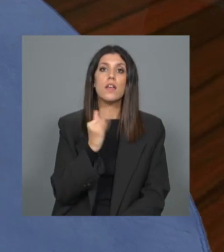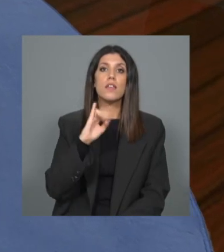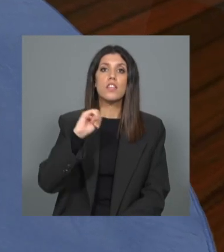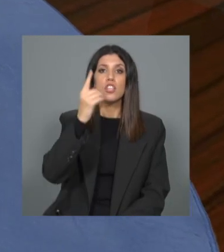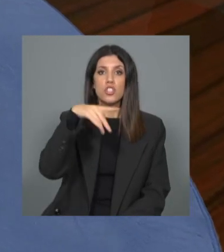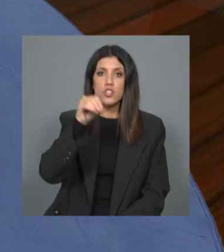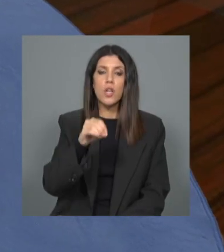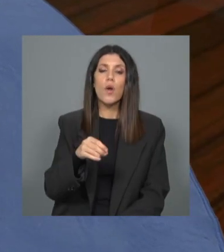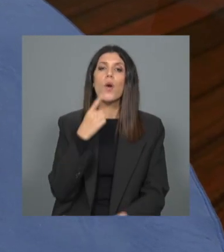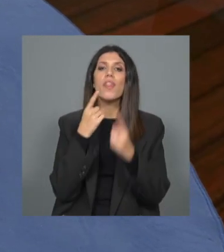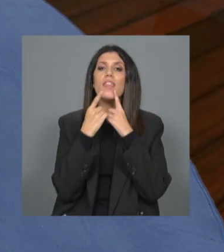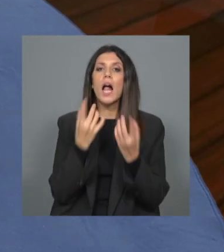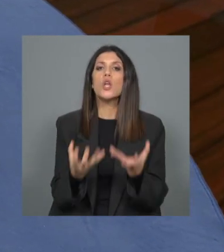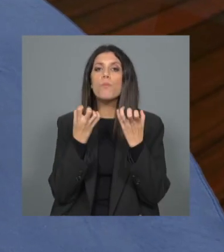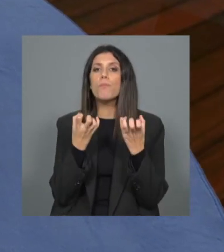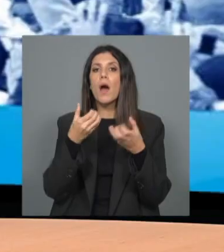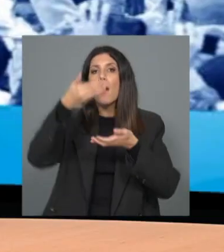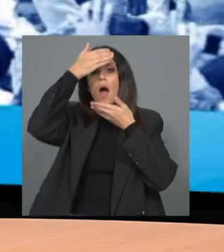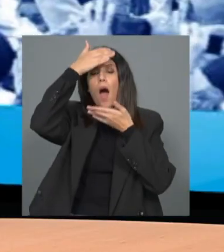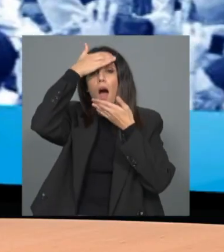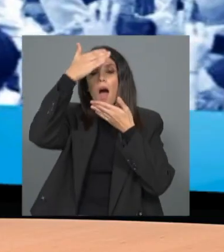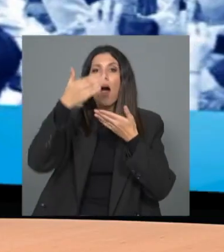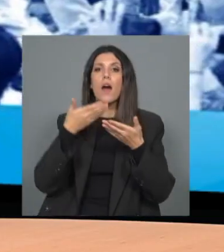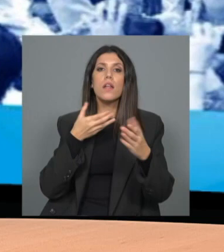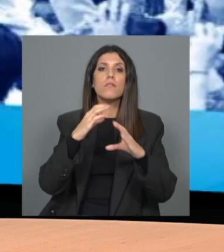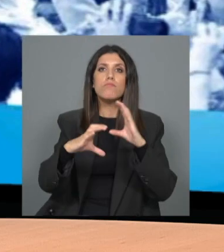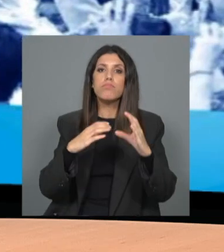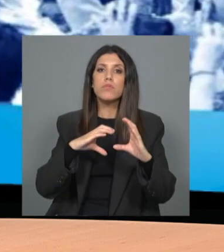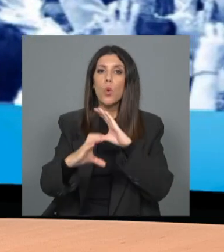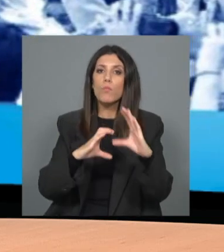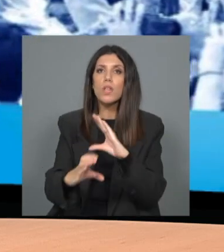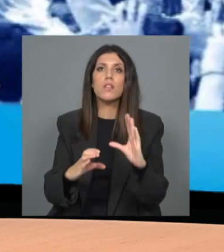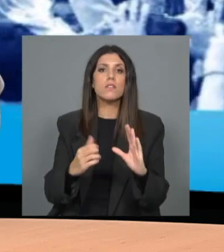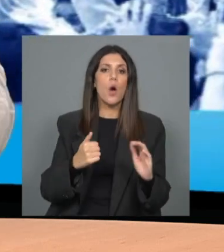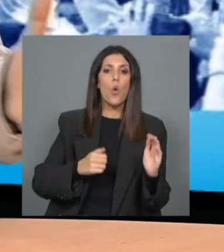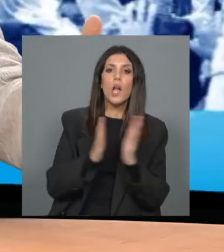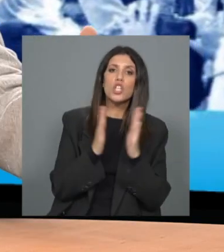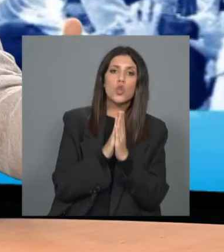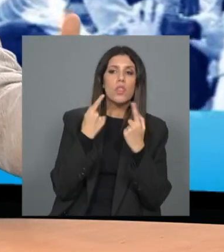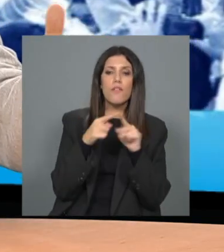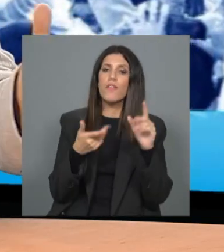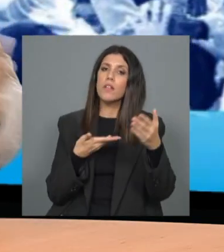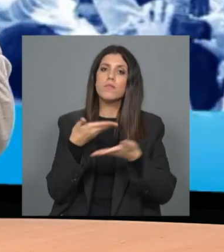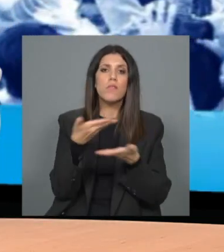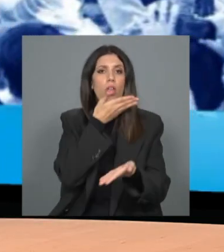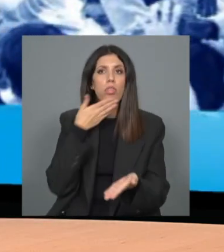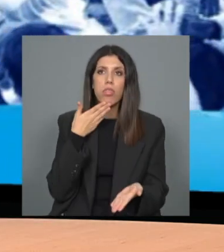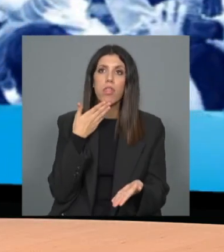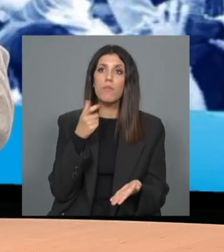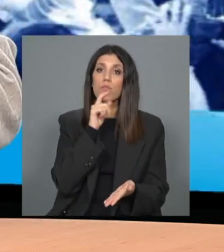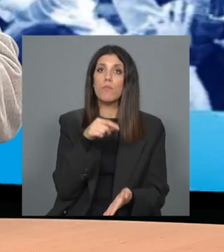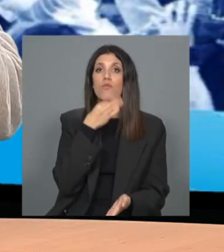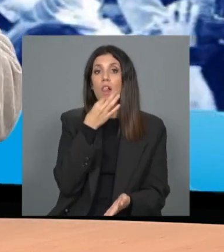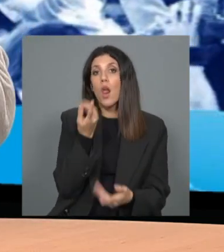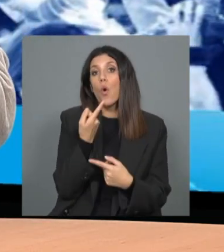mundo islâmico, com o diálogo, na promoção do diálogo interreligioso. E nesta afirmação, podemos retomar aquilo que falávamos da questão da